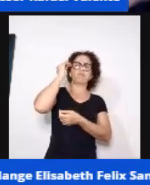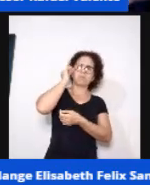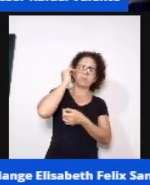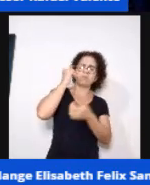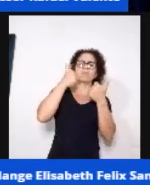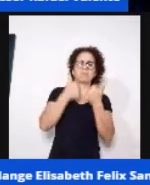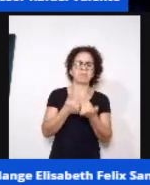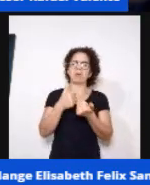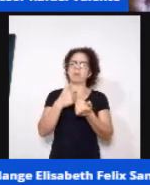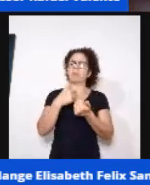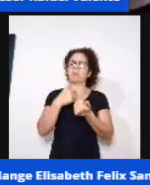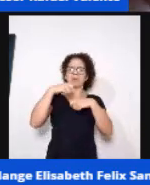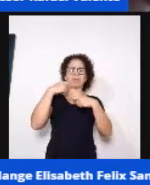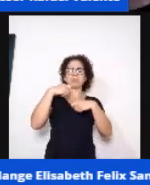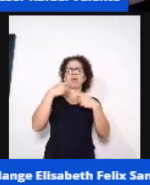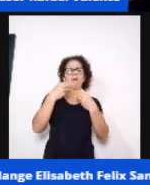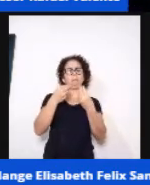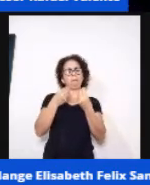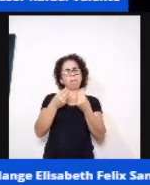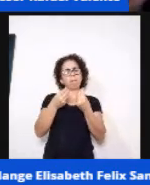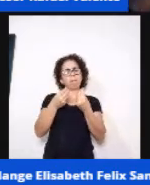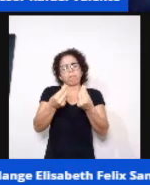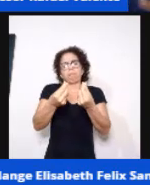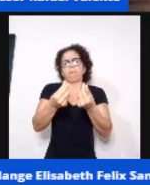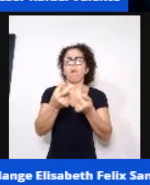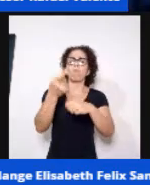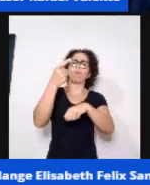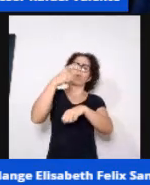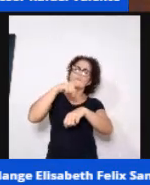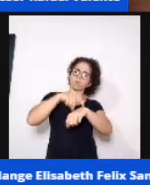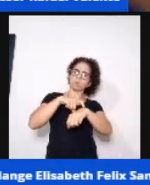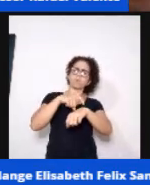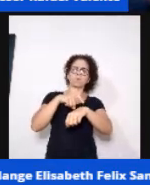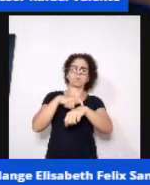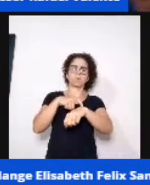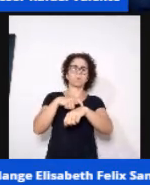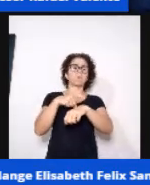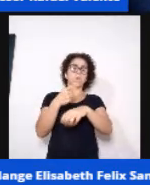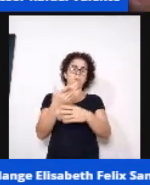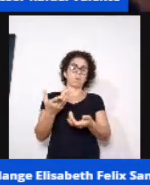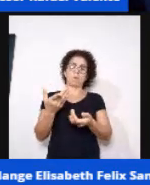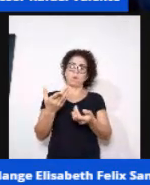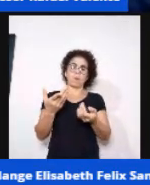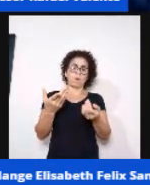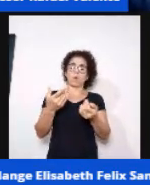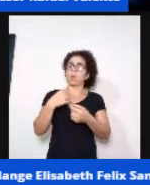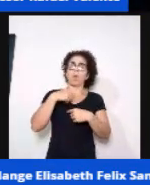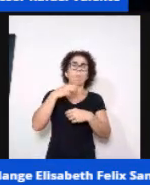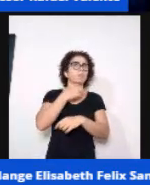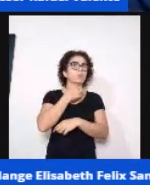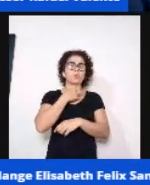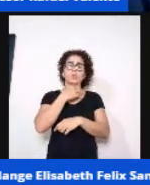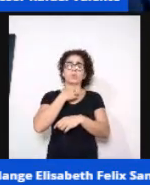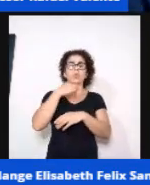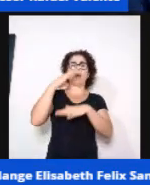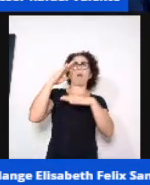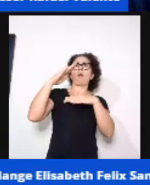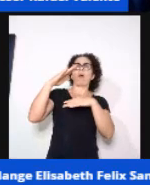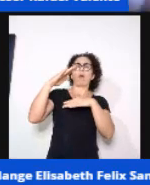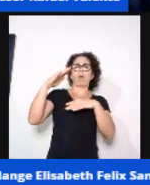precisava ser frágil com esse momento, né? Não me deixar. Por que isso? Porque eu não podia deixar eu me levar por aquilo. Eu precisava